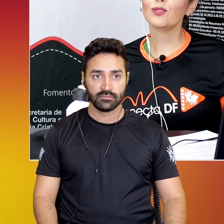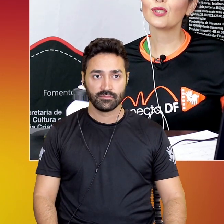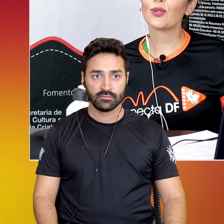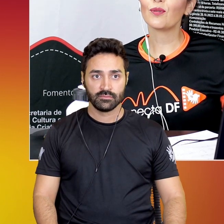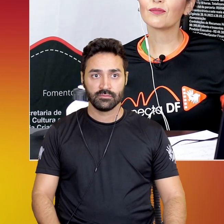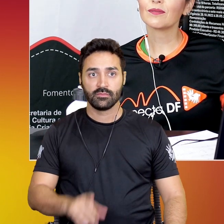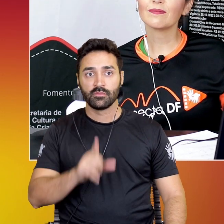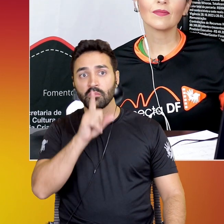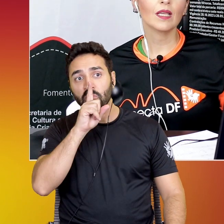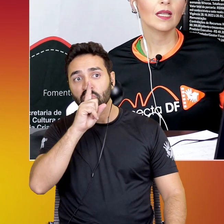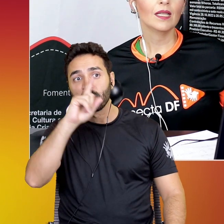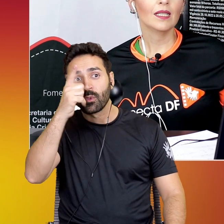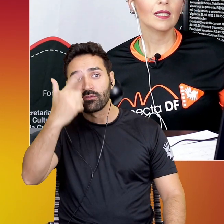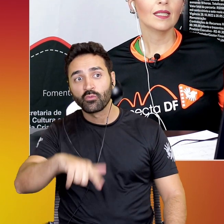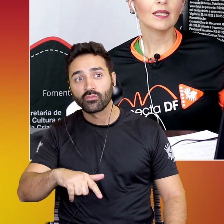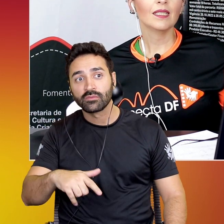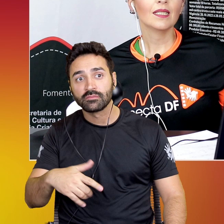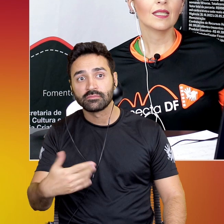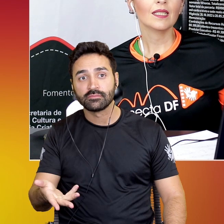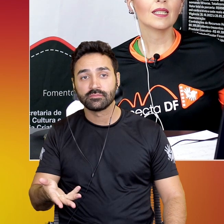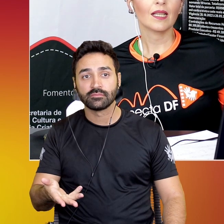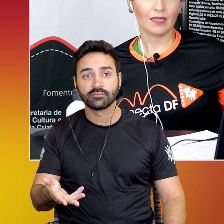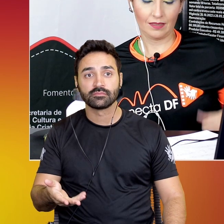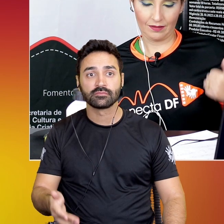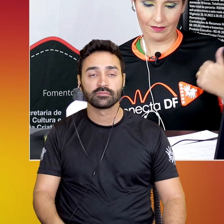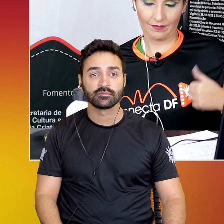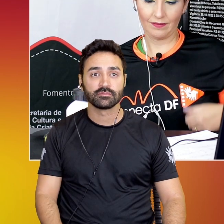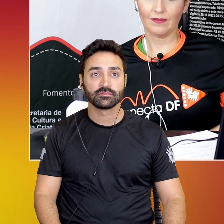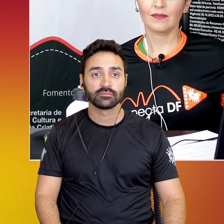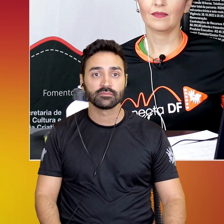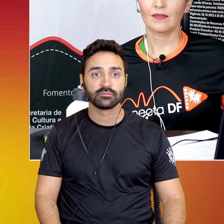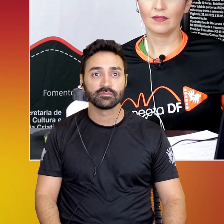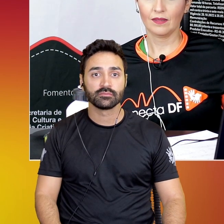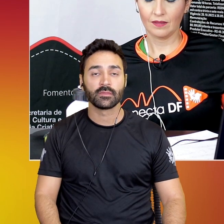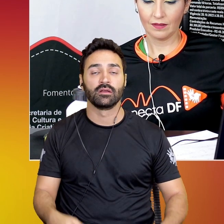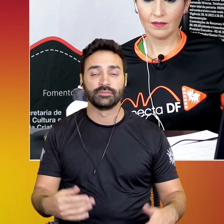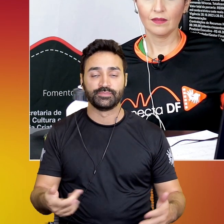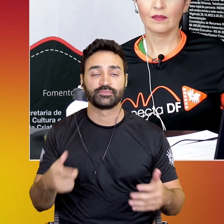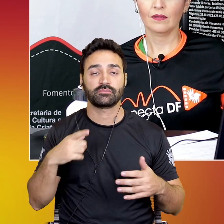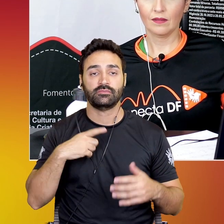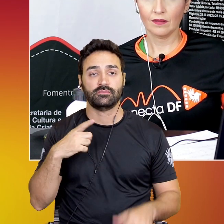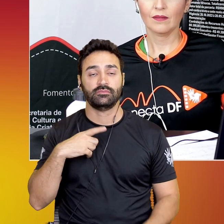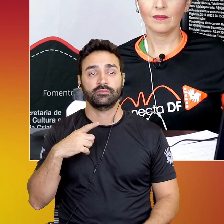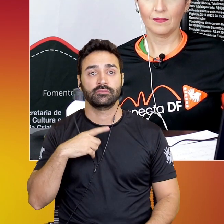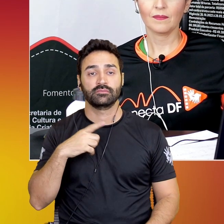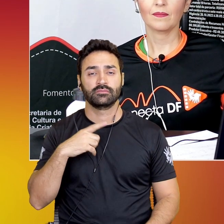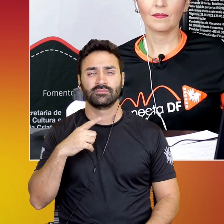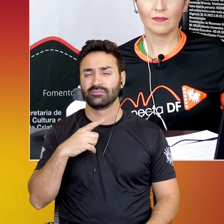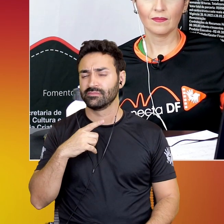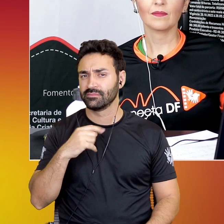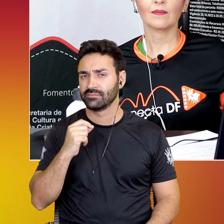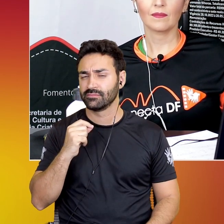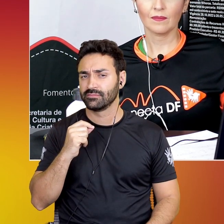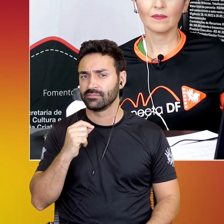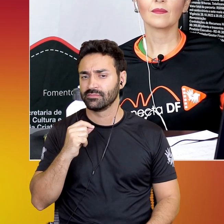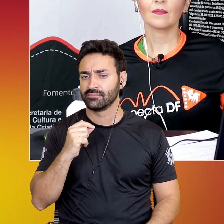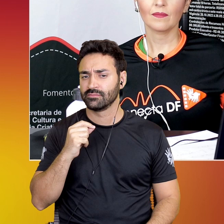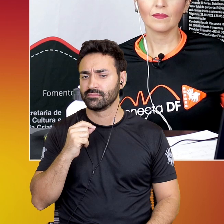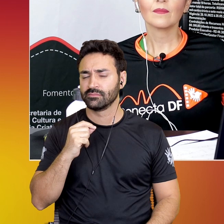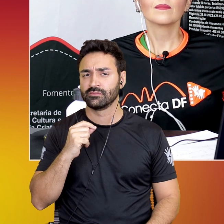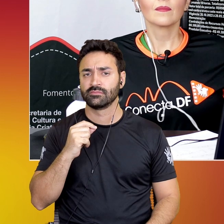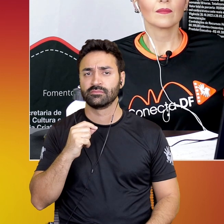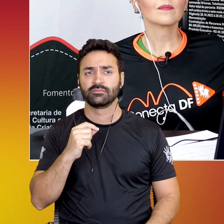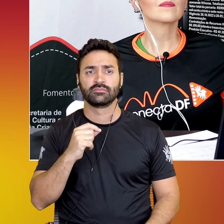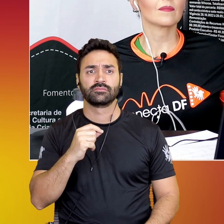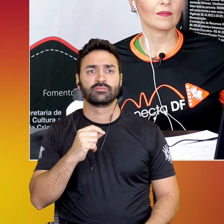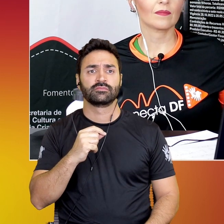Ficou mudo de novo. É questão assim, muito se fala da orientação quando a gente tem um diagnóstico de surdez adulto ou quando a gente